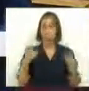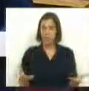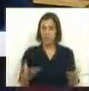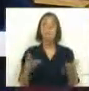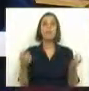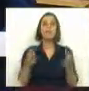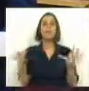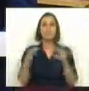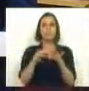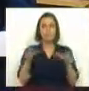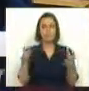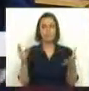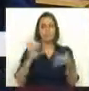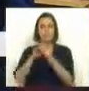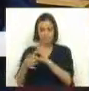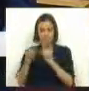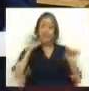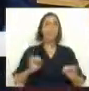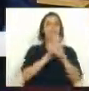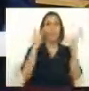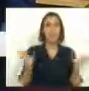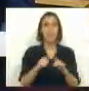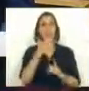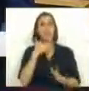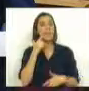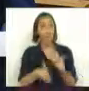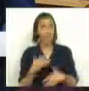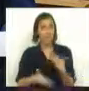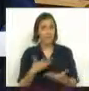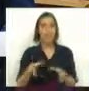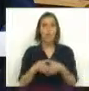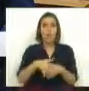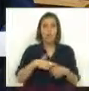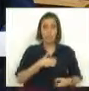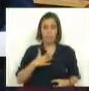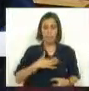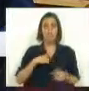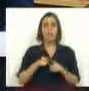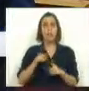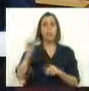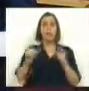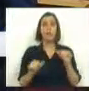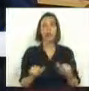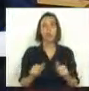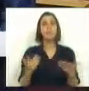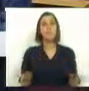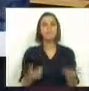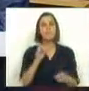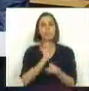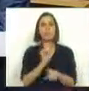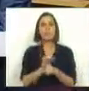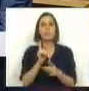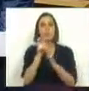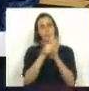para a racionalização, para a transparência e eficiência do setor empresarial local, nomeadamente